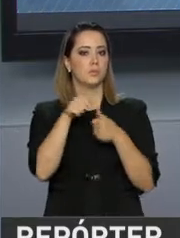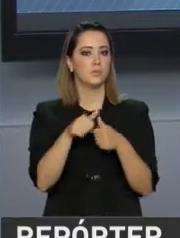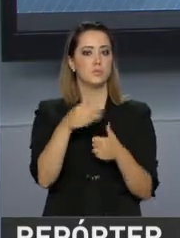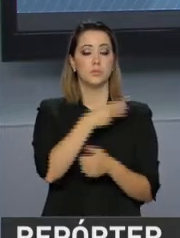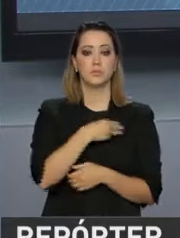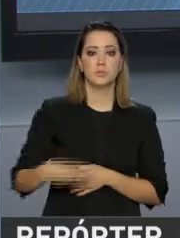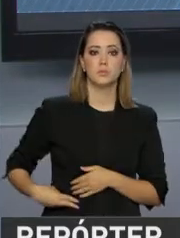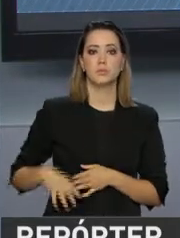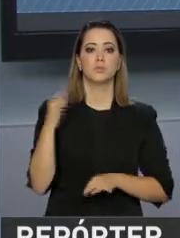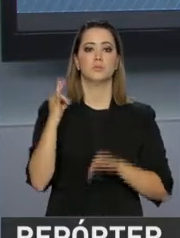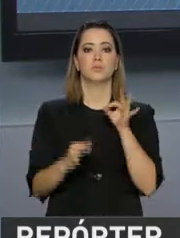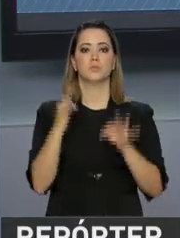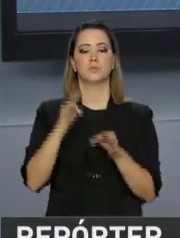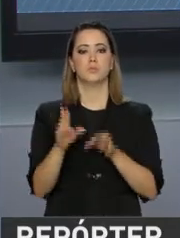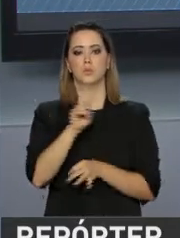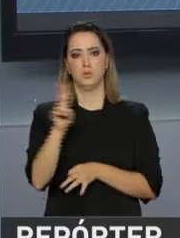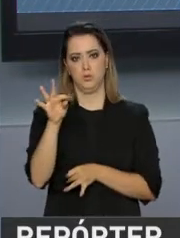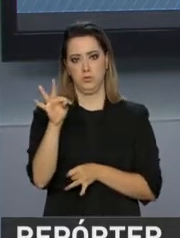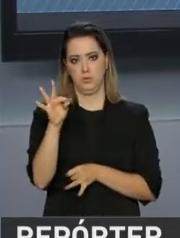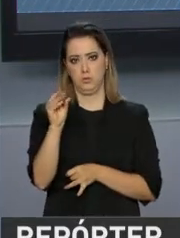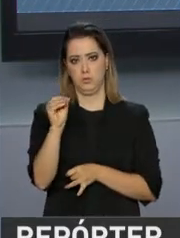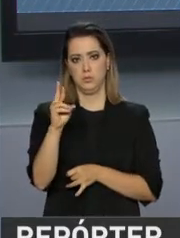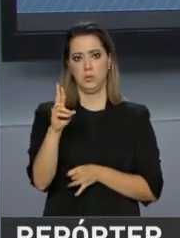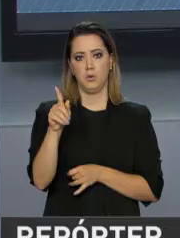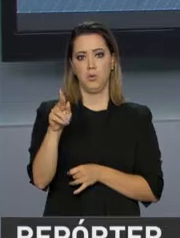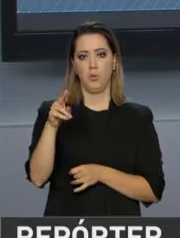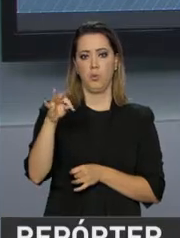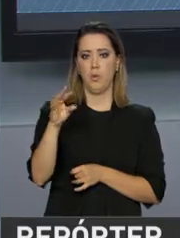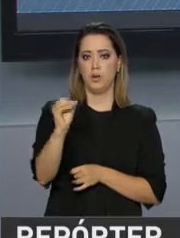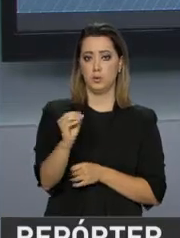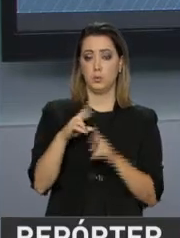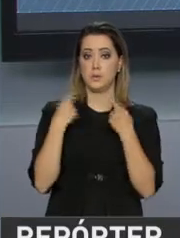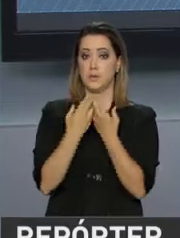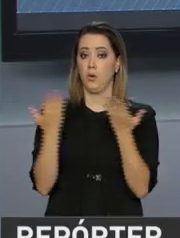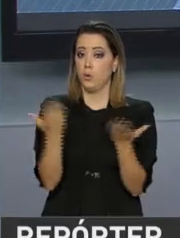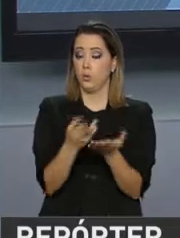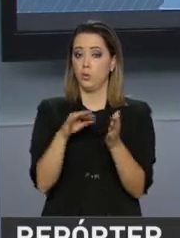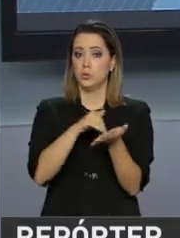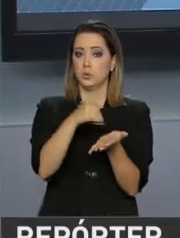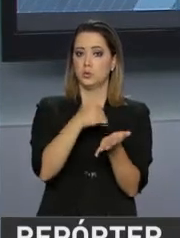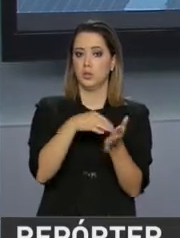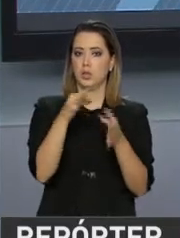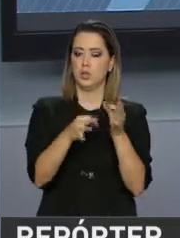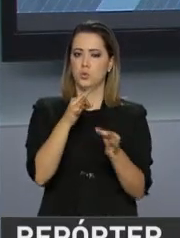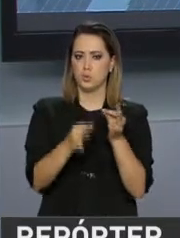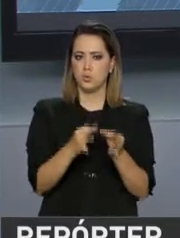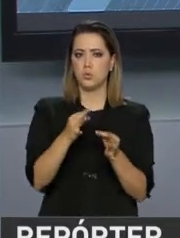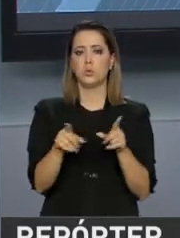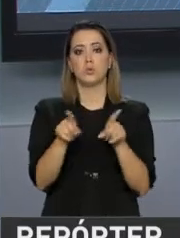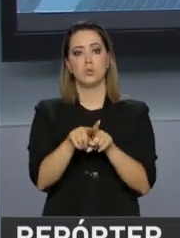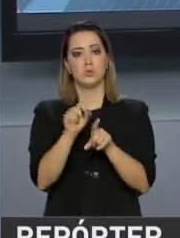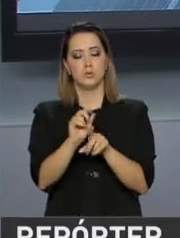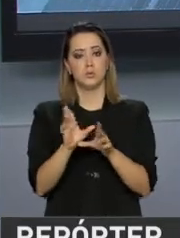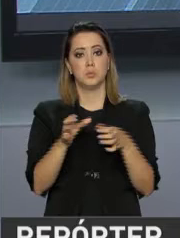unidos o ministro da justiça torquato jardim se reuniu hoje com o secretário de justiça norte americano e com representantes do